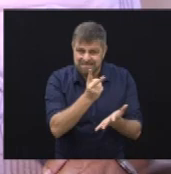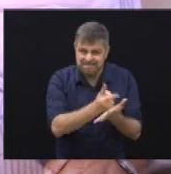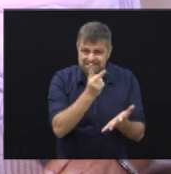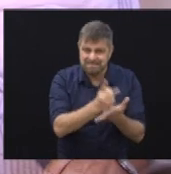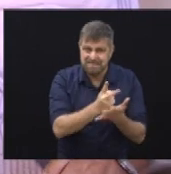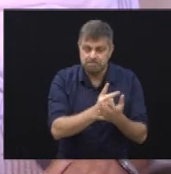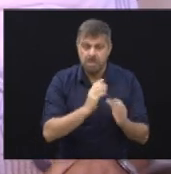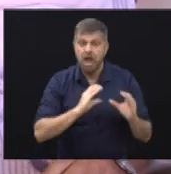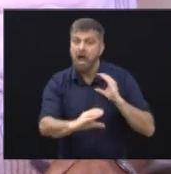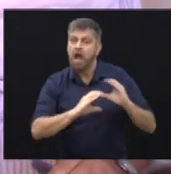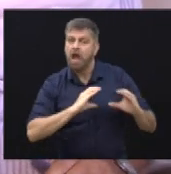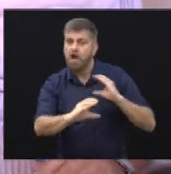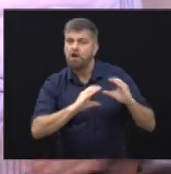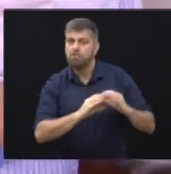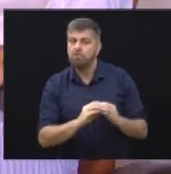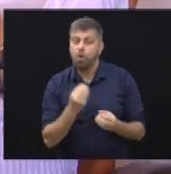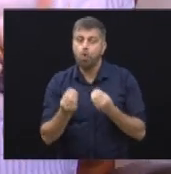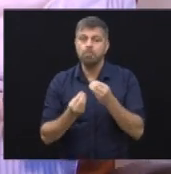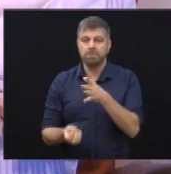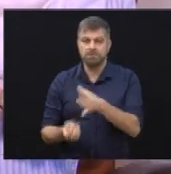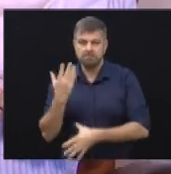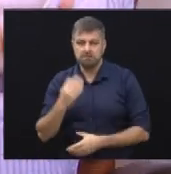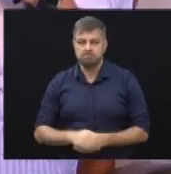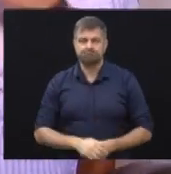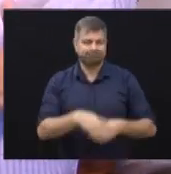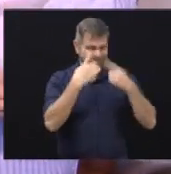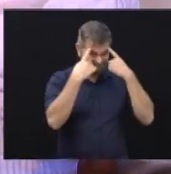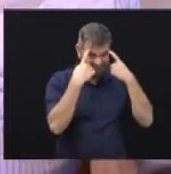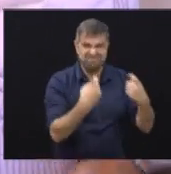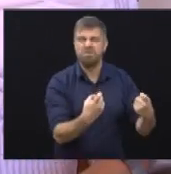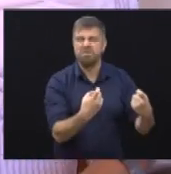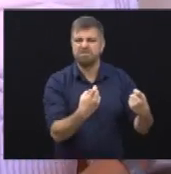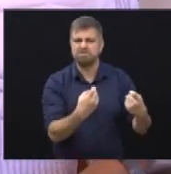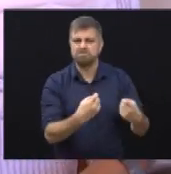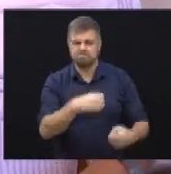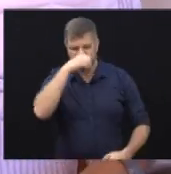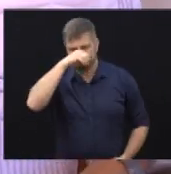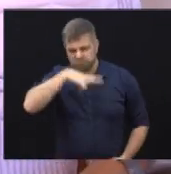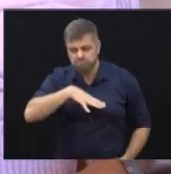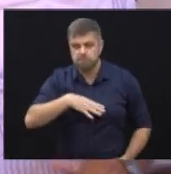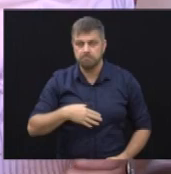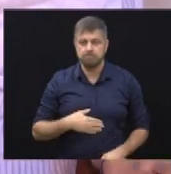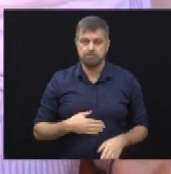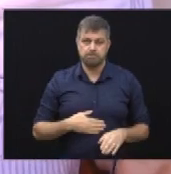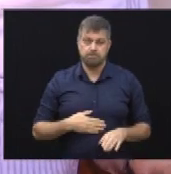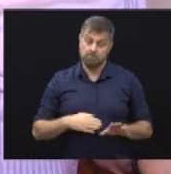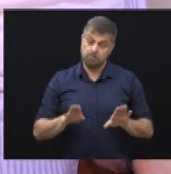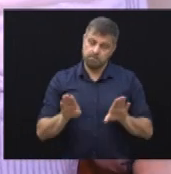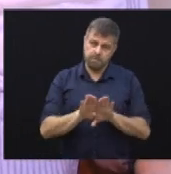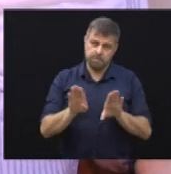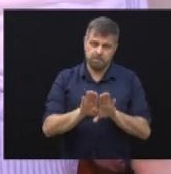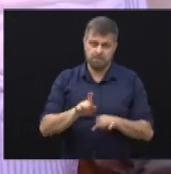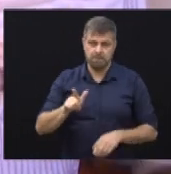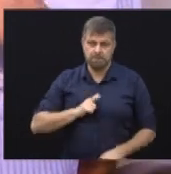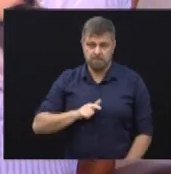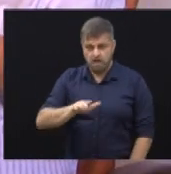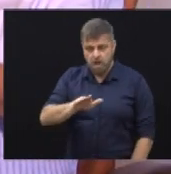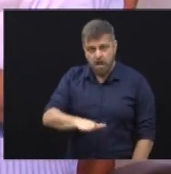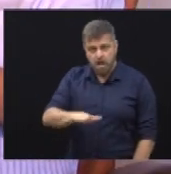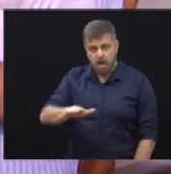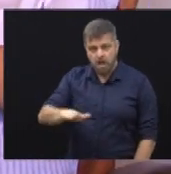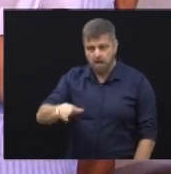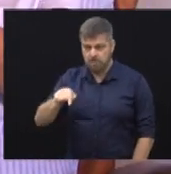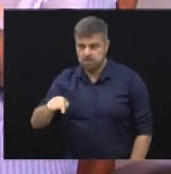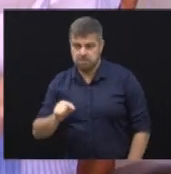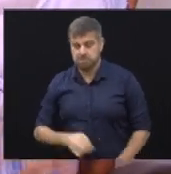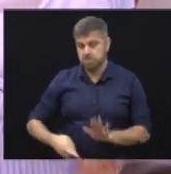meio principal de comunicação entre as pessoas é através da violência. Ou, ao contrário,